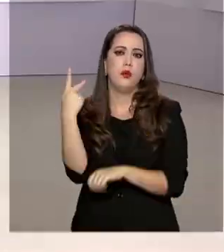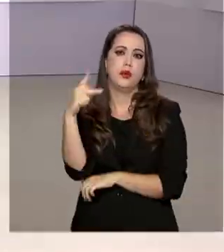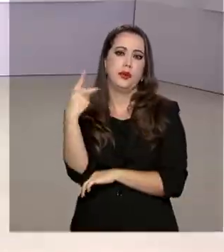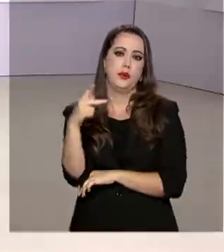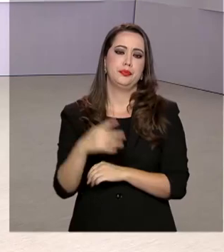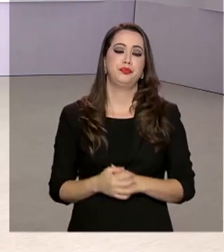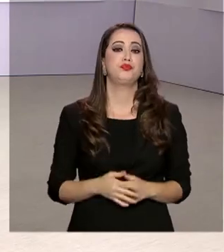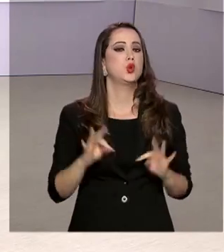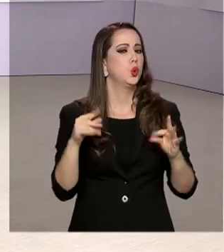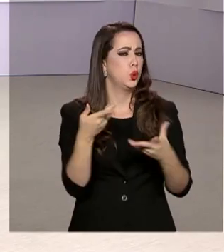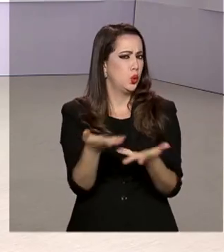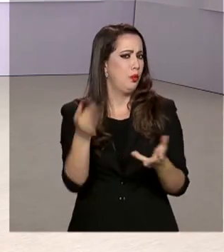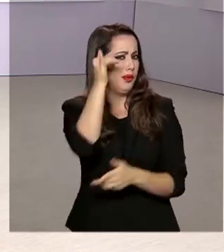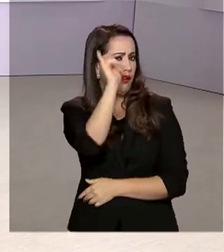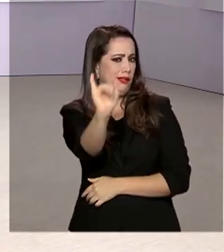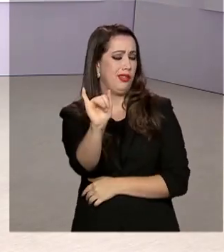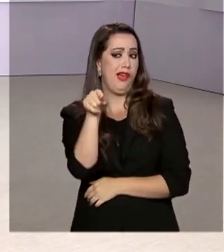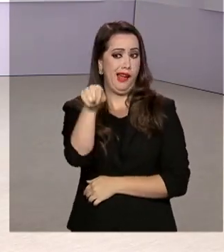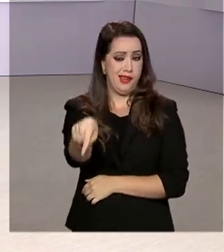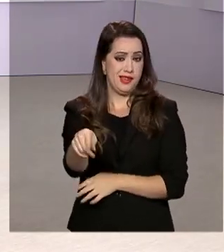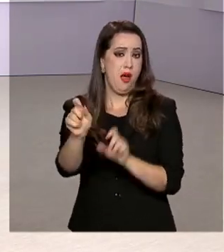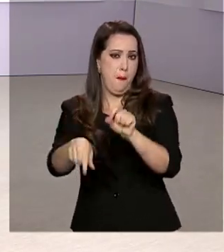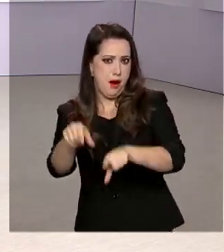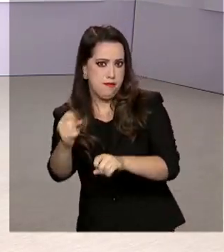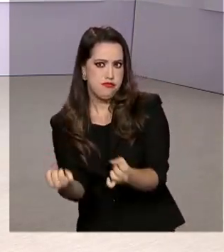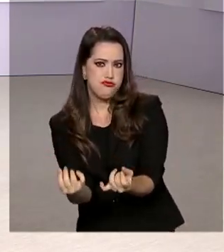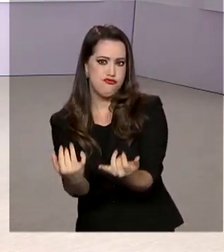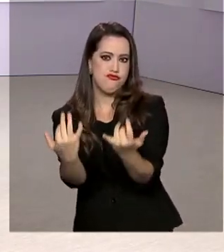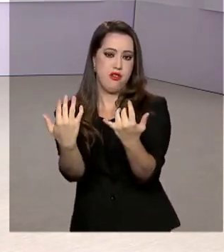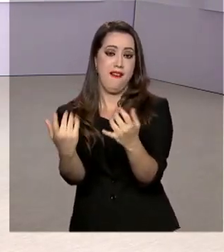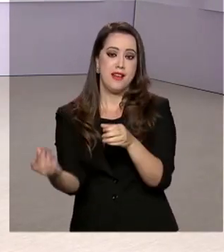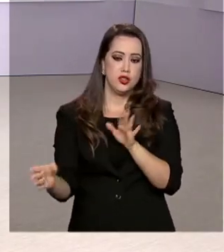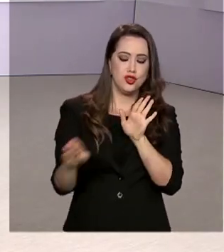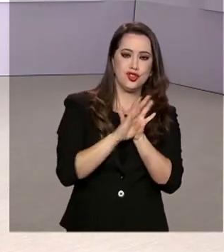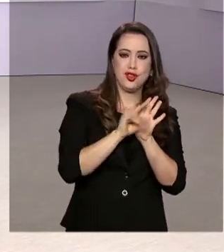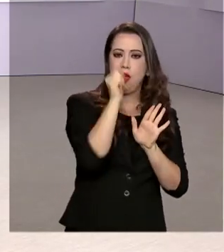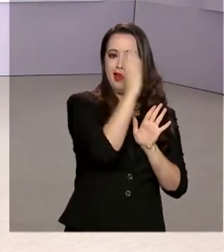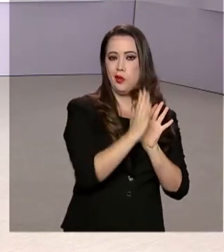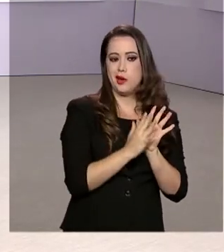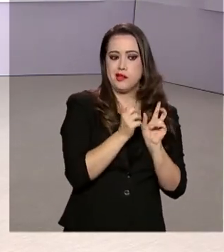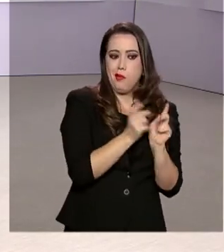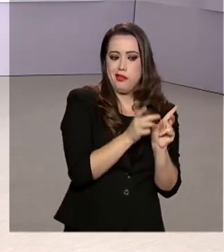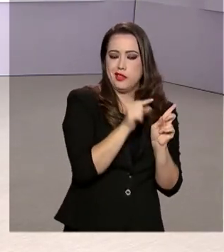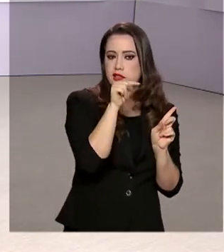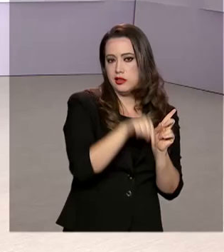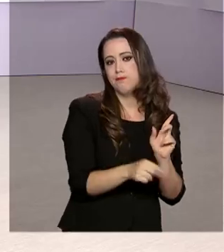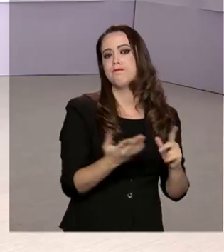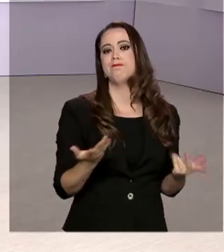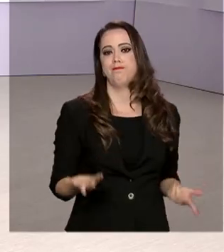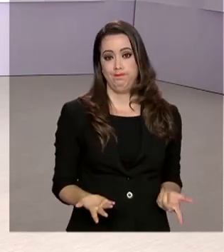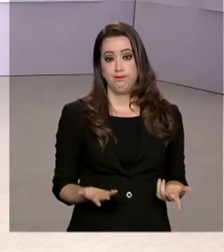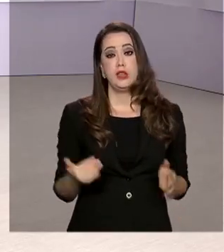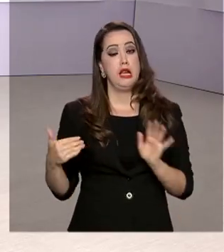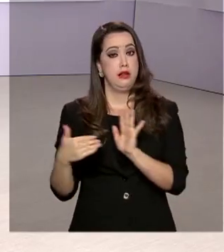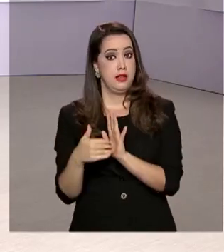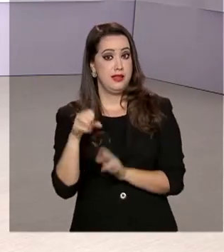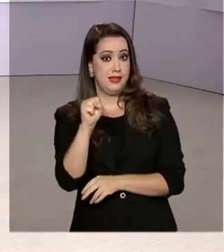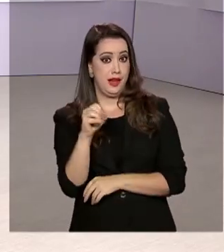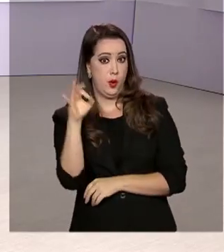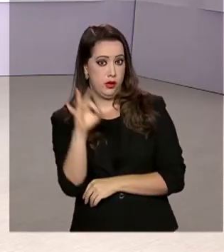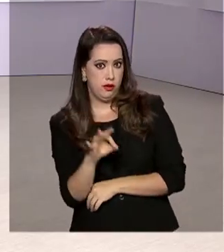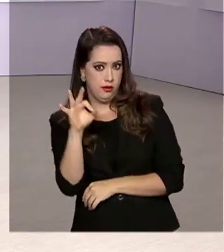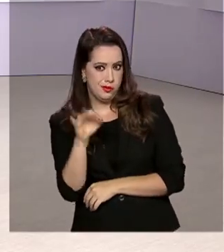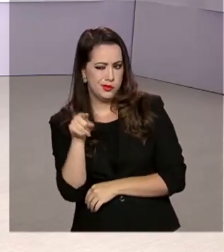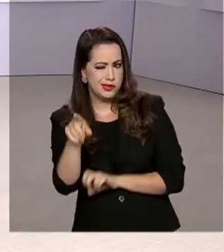Tudo isso para evitar que a maconha produzida lá seja vendida aqui. Até 80% da produção tem como destino o